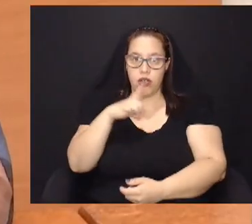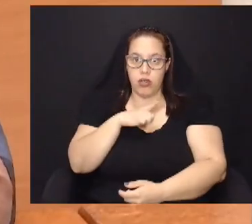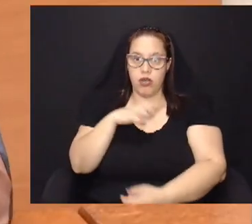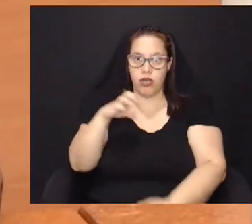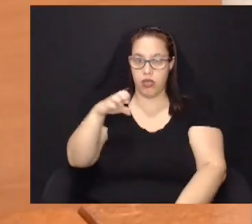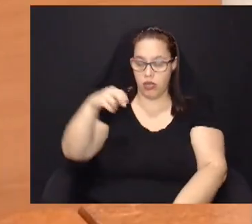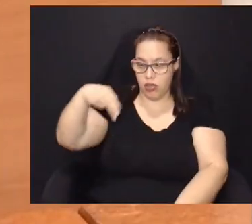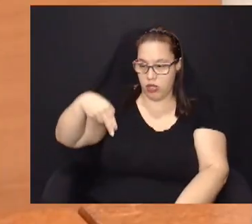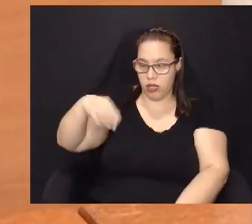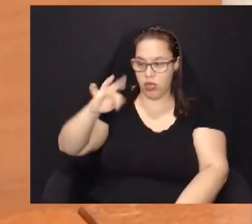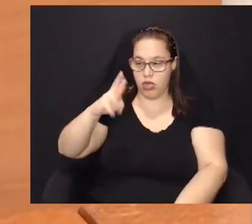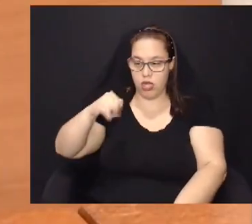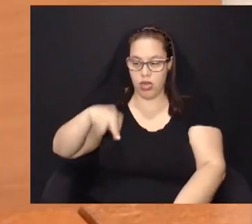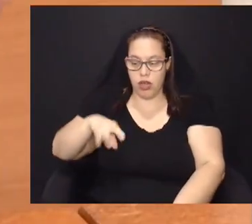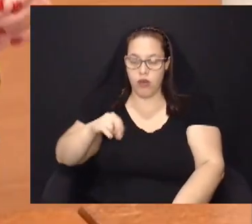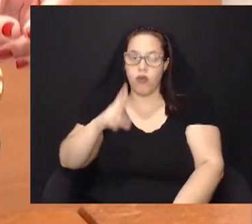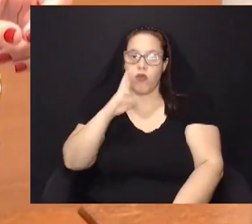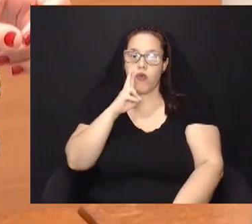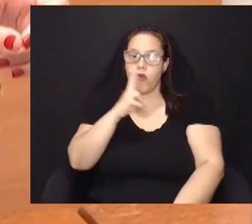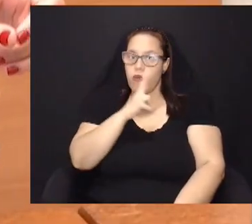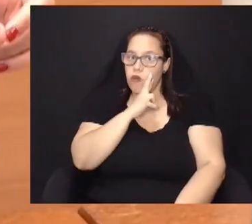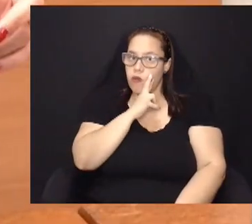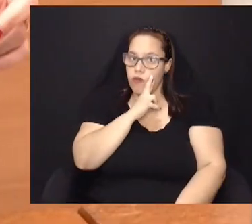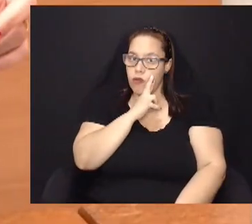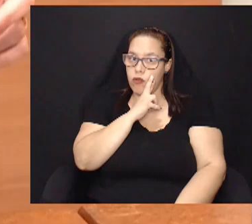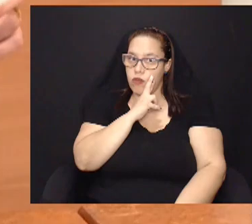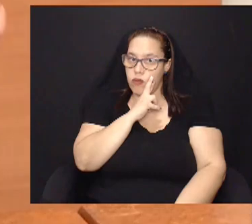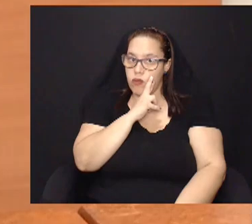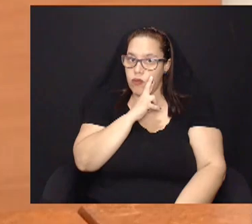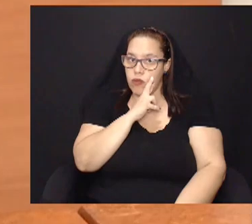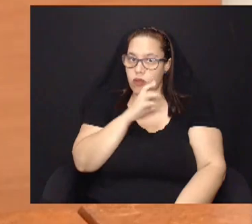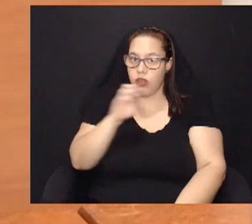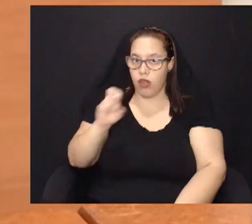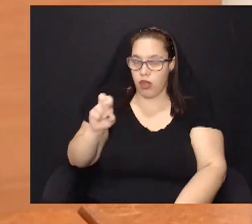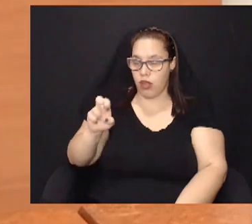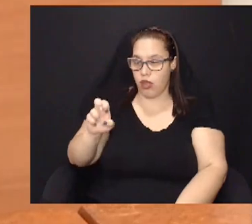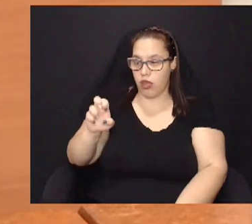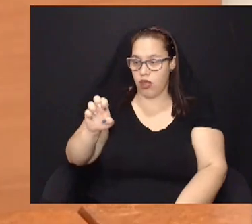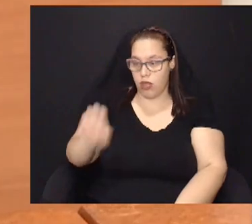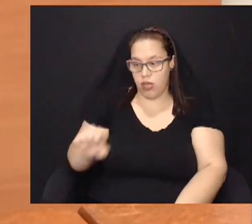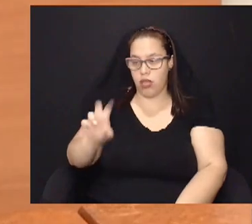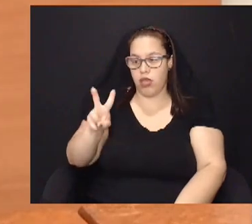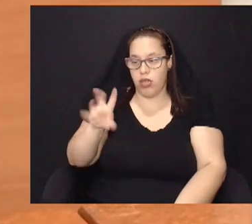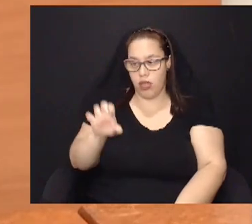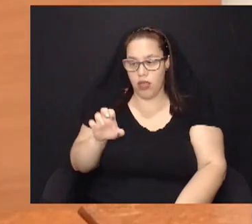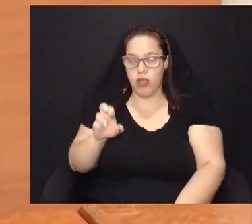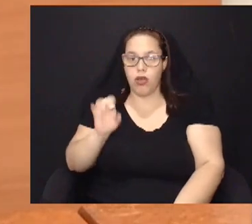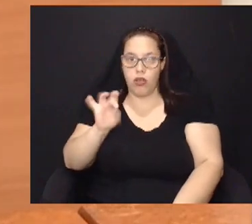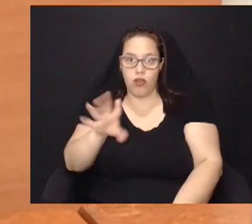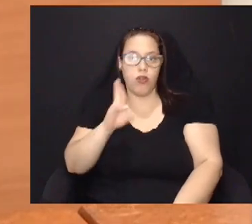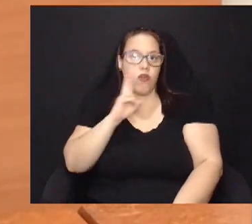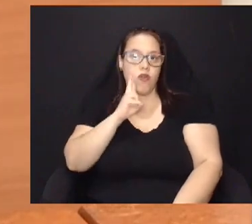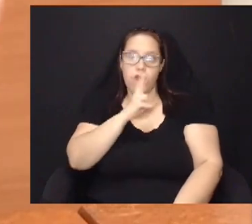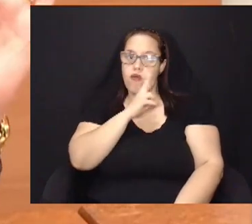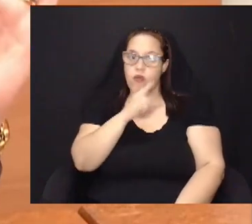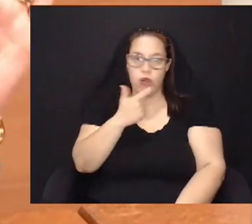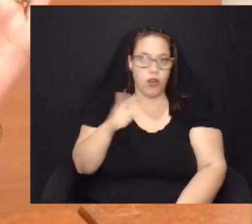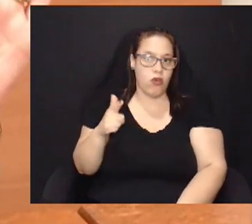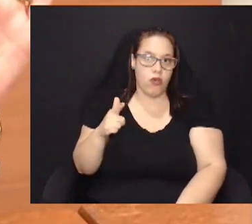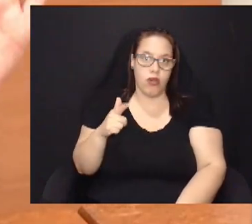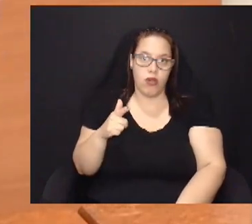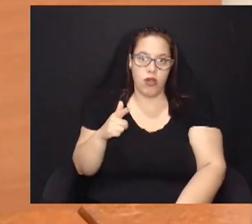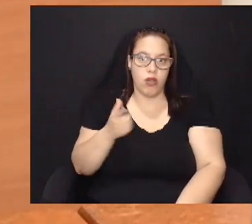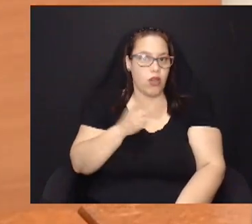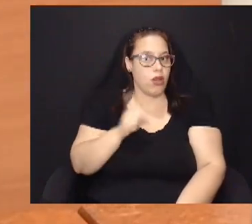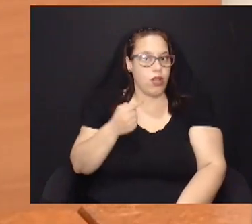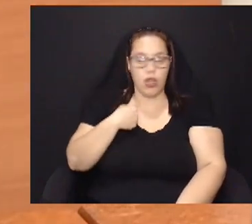no seu restaurante, automaticamente você vai para o Wave. Então, se você só tem um restaurante que não tem o entretenimento, você não vai para o